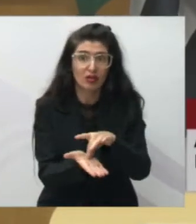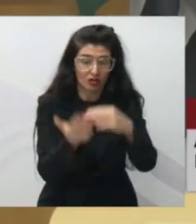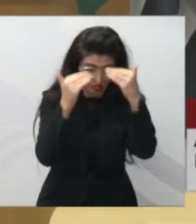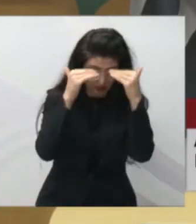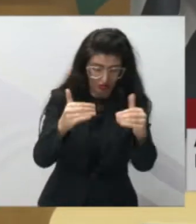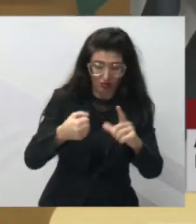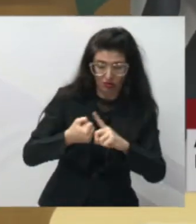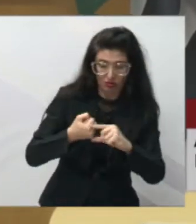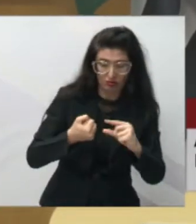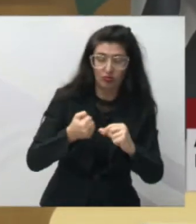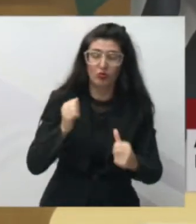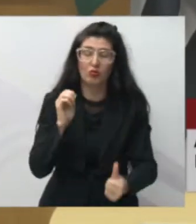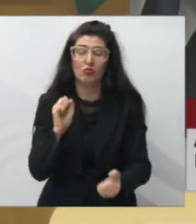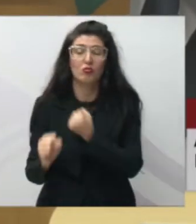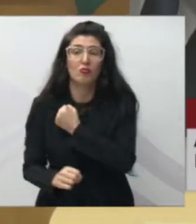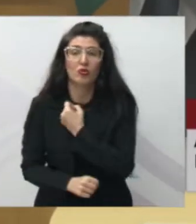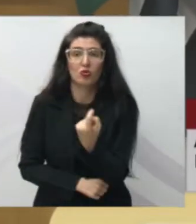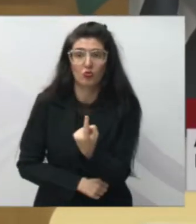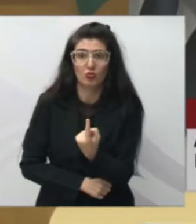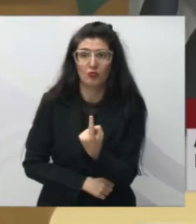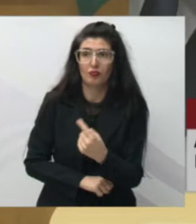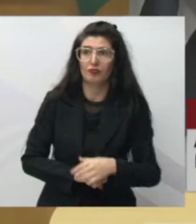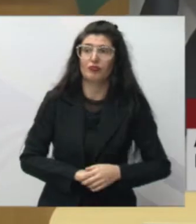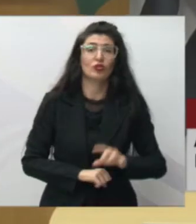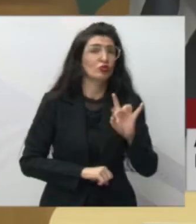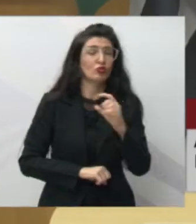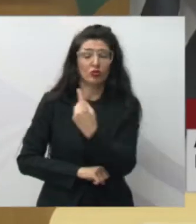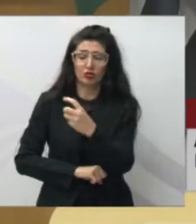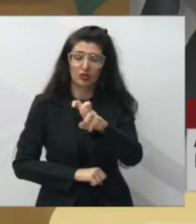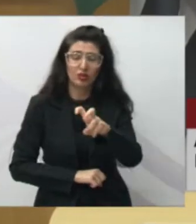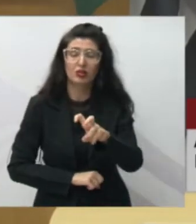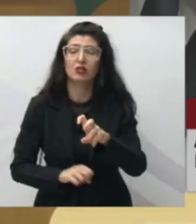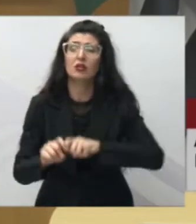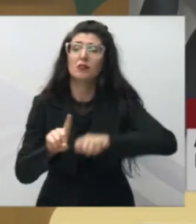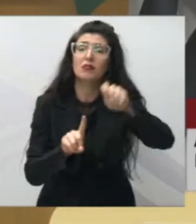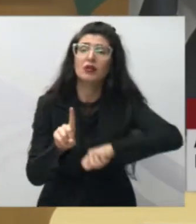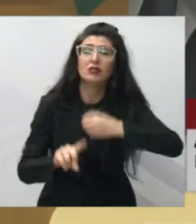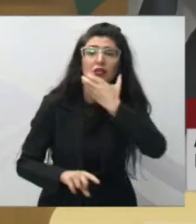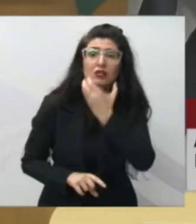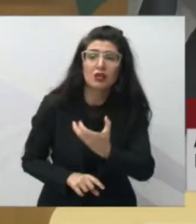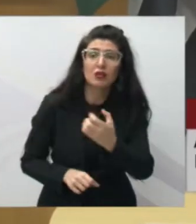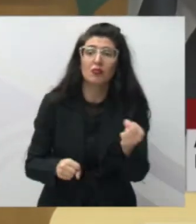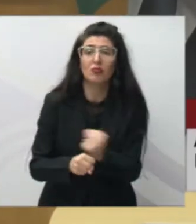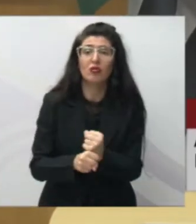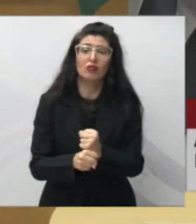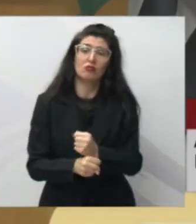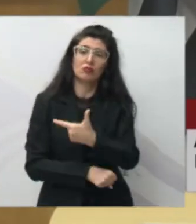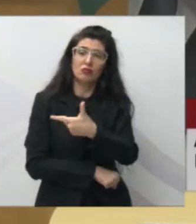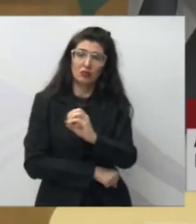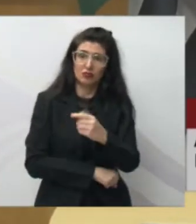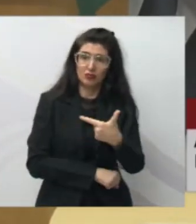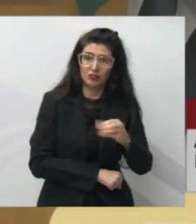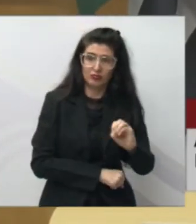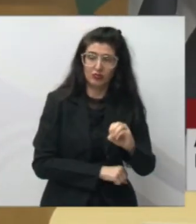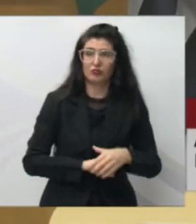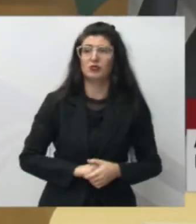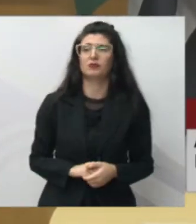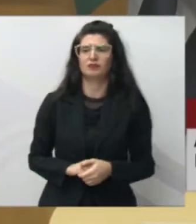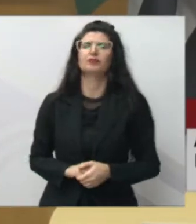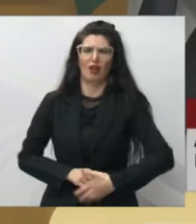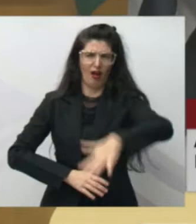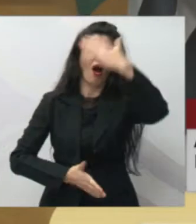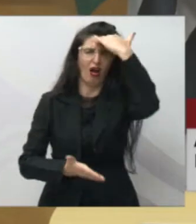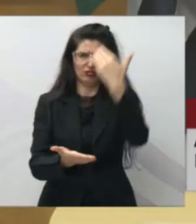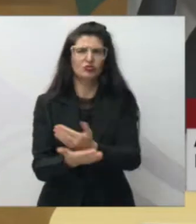1º, somente a partir de 15 de dezembro de 2020. Acredito que